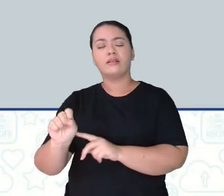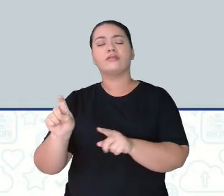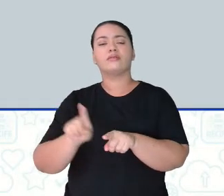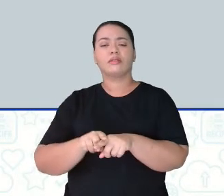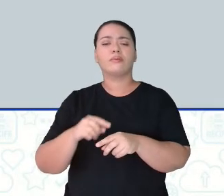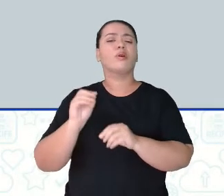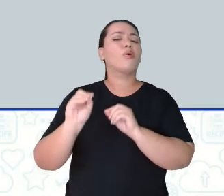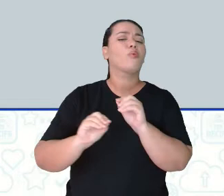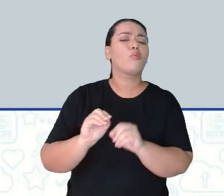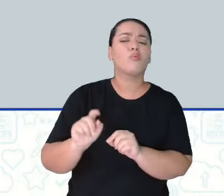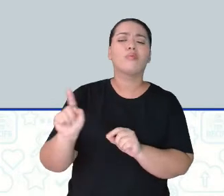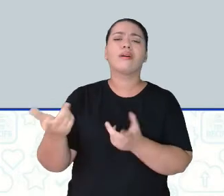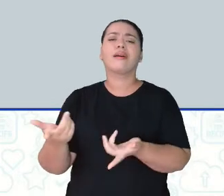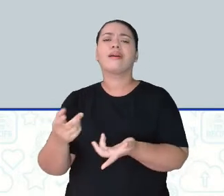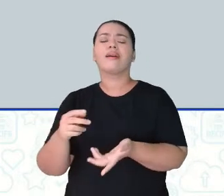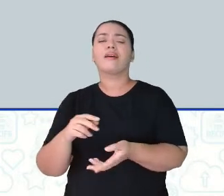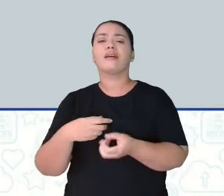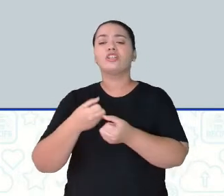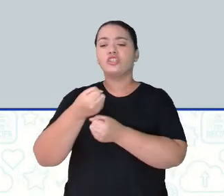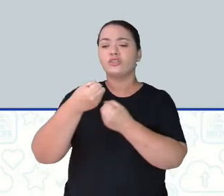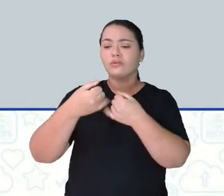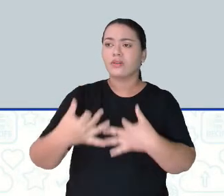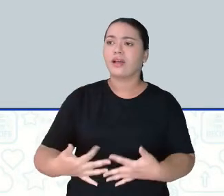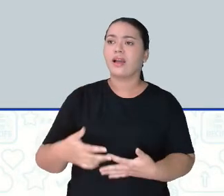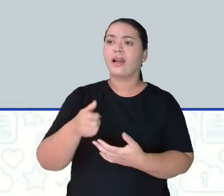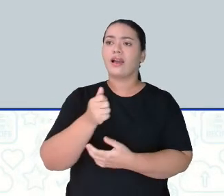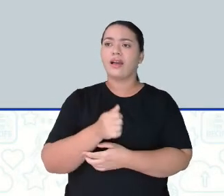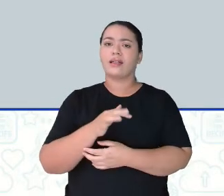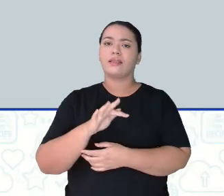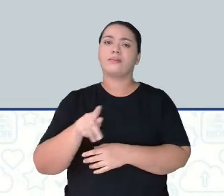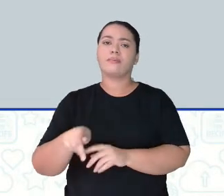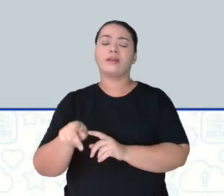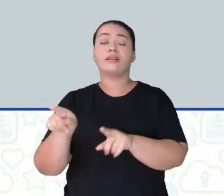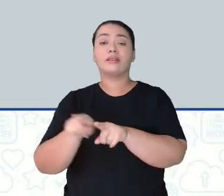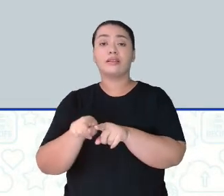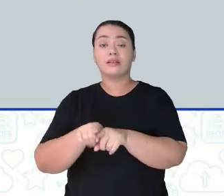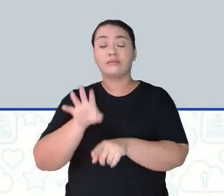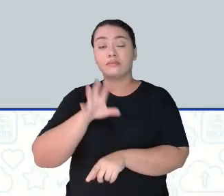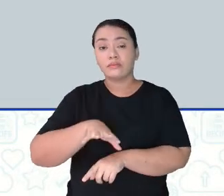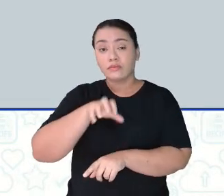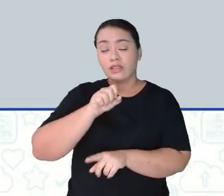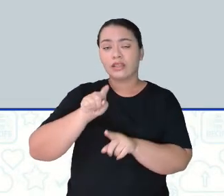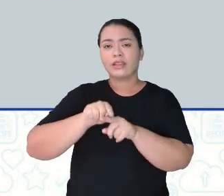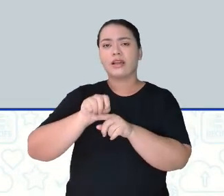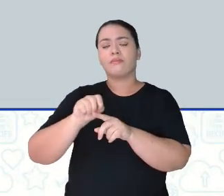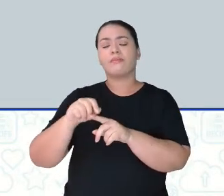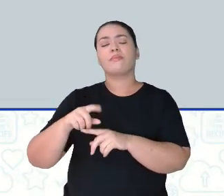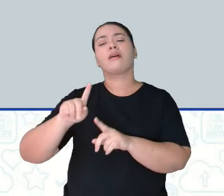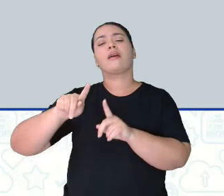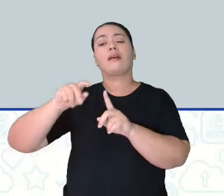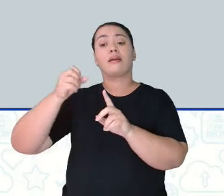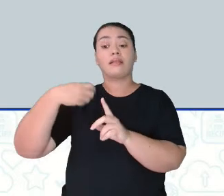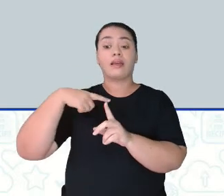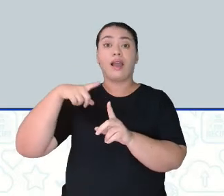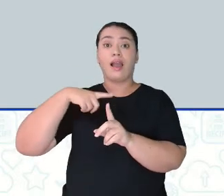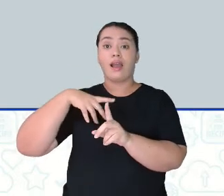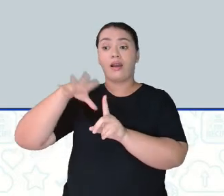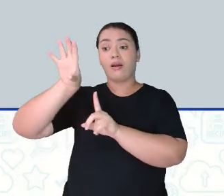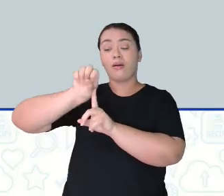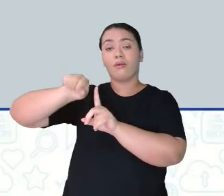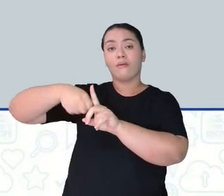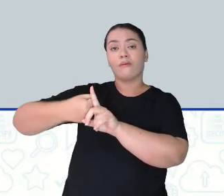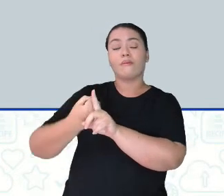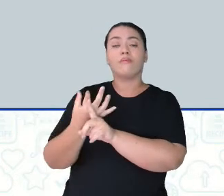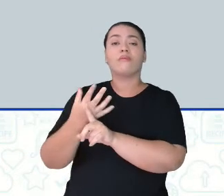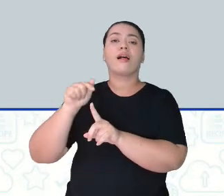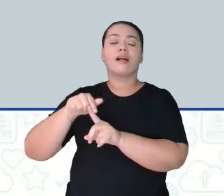que consiste a definição de ATP, respiração celular e fotossíntese, elas são distintas, mas andam juntas,